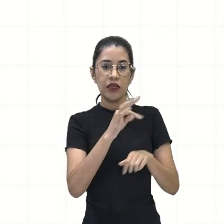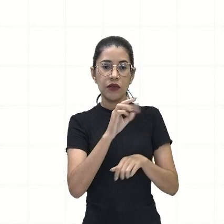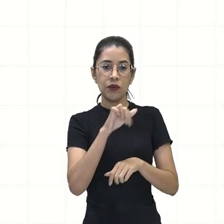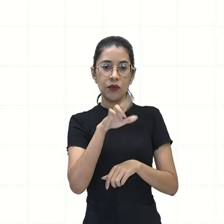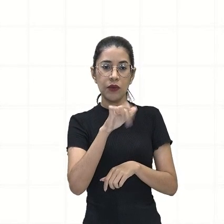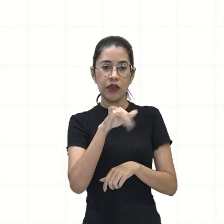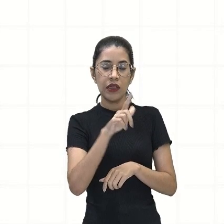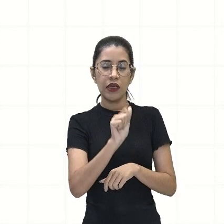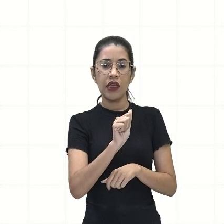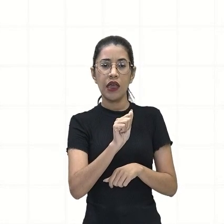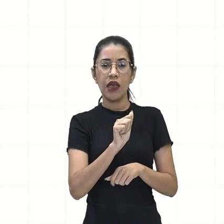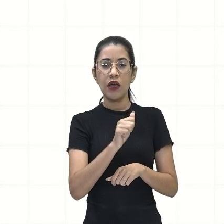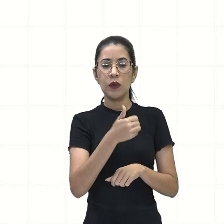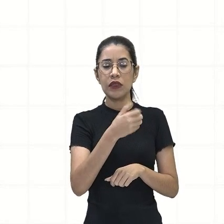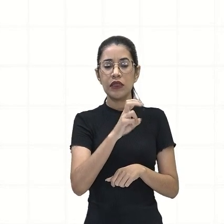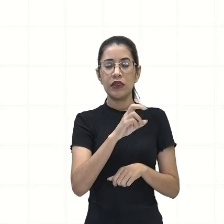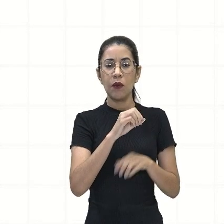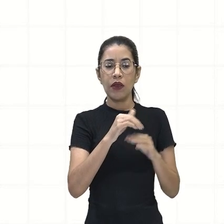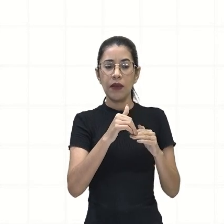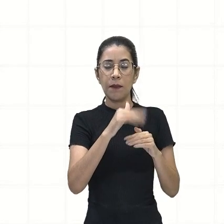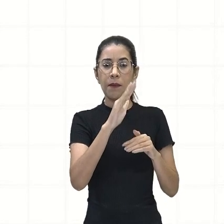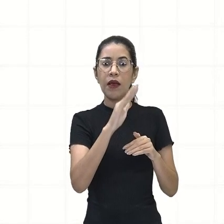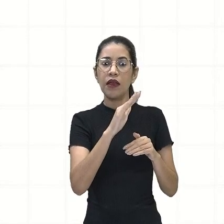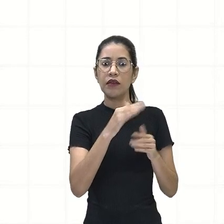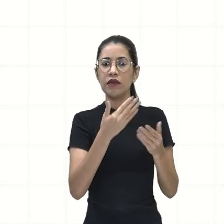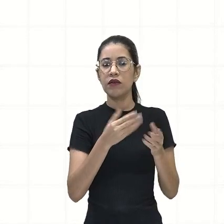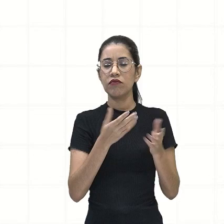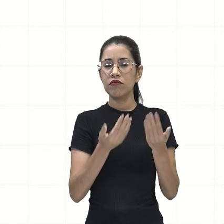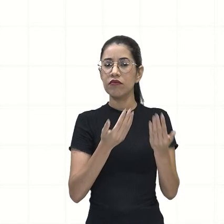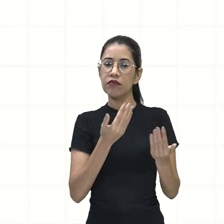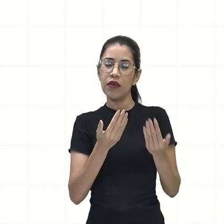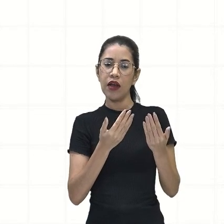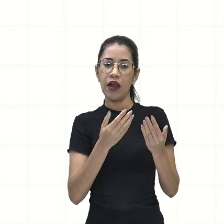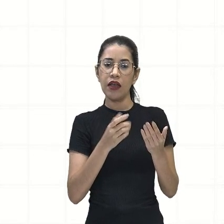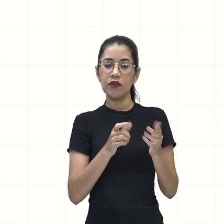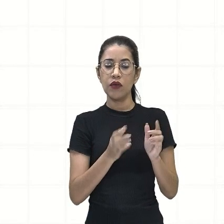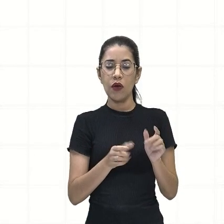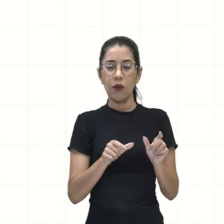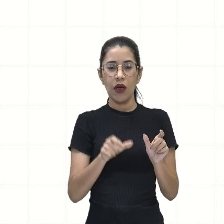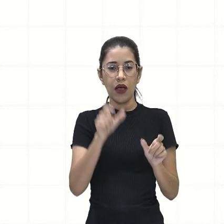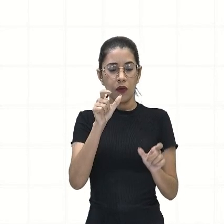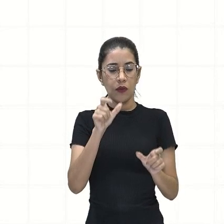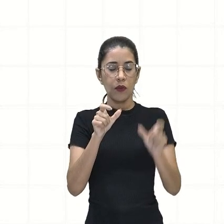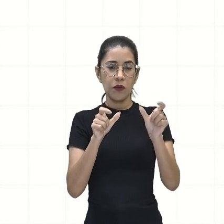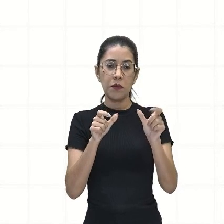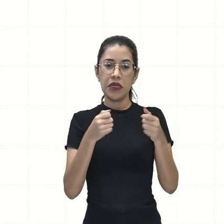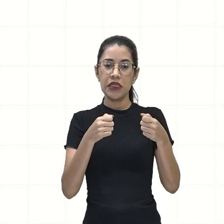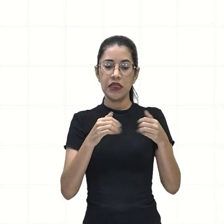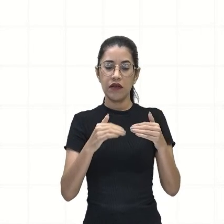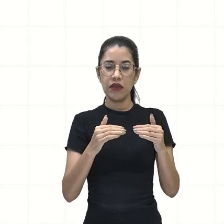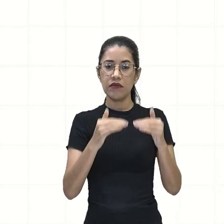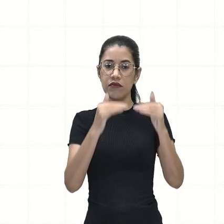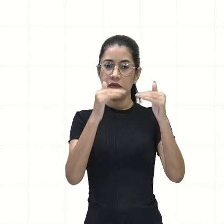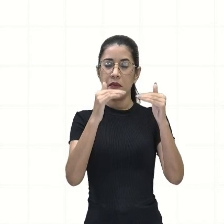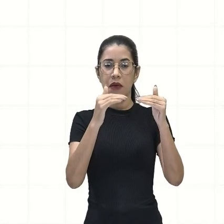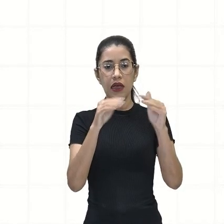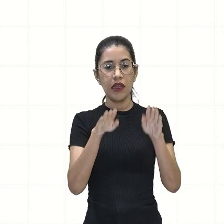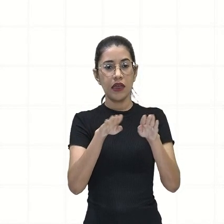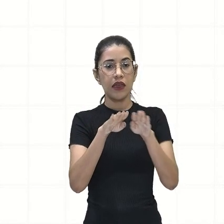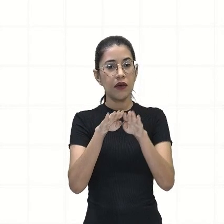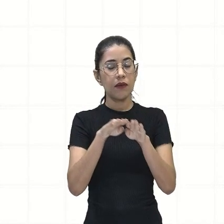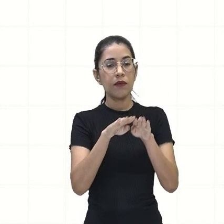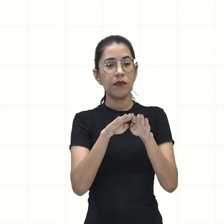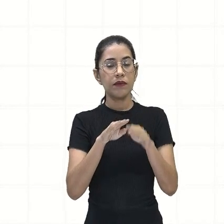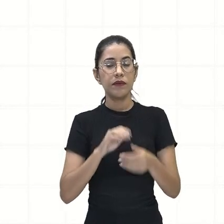alto, então provavelmente essa coluna aqui também teria que ser um pouco mais alta, certo? Deixa eu só diminuir aqui essas informações